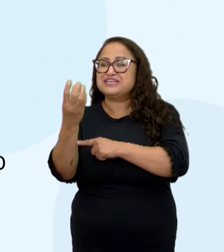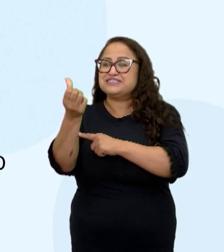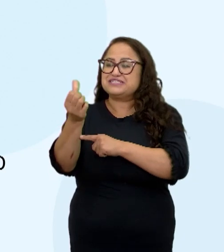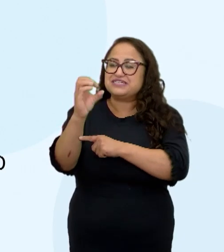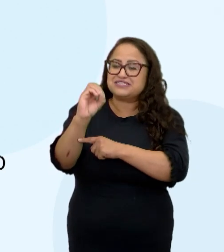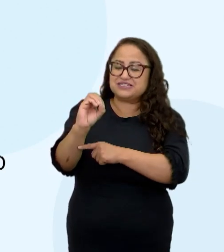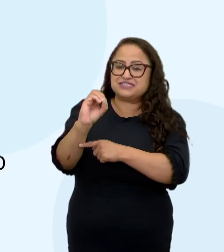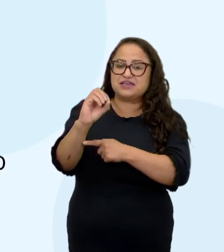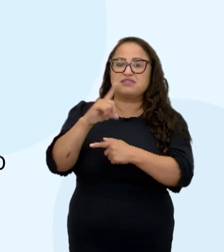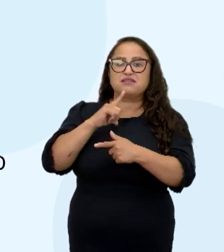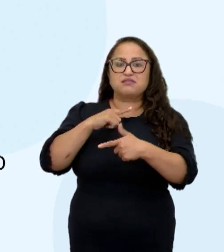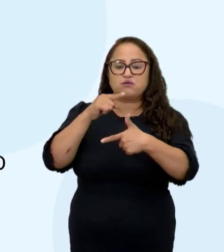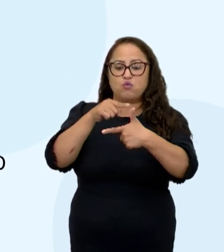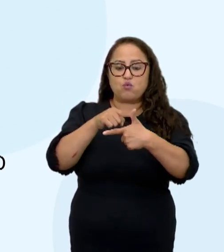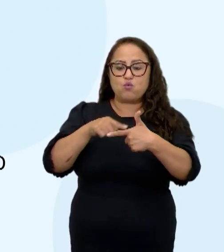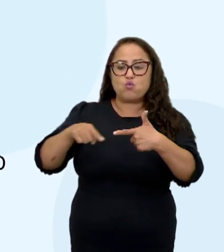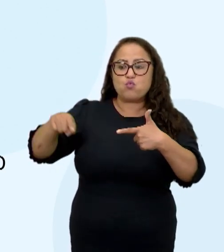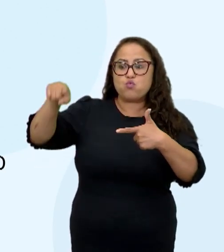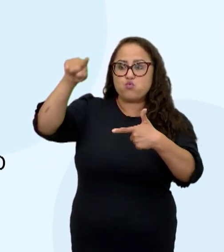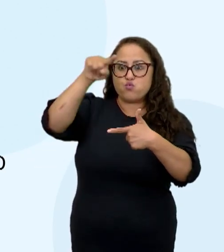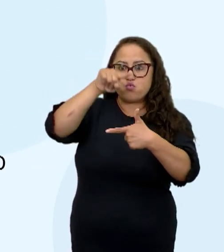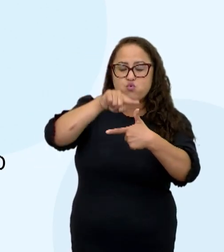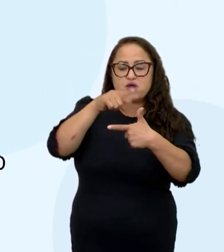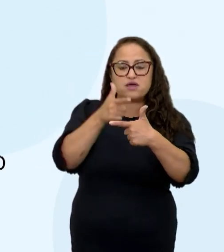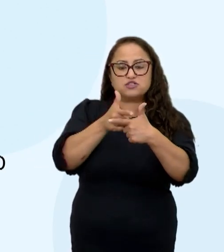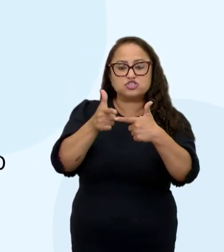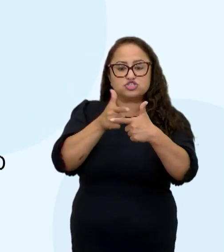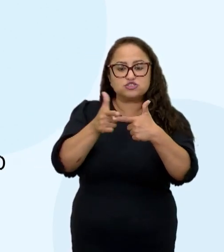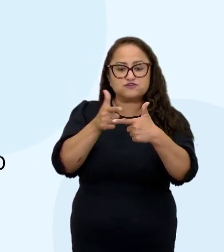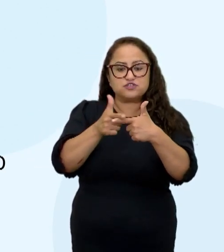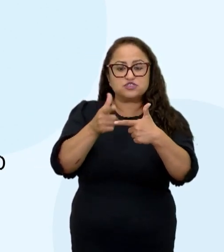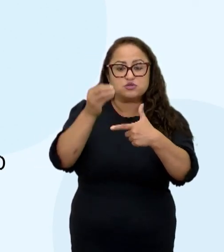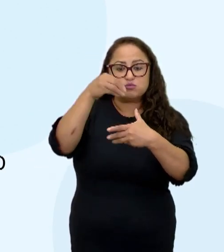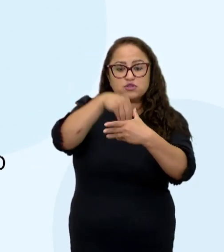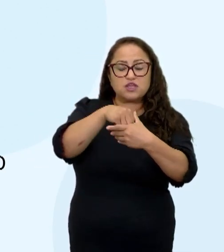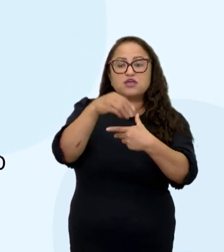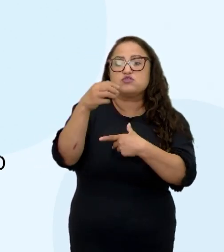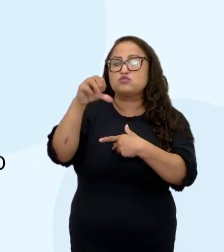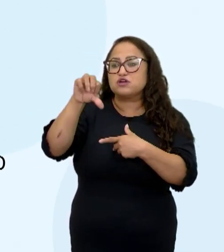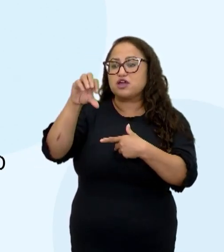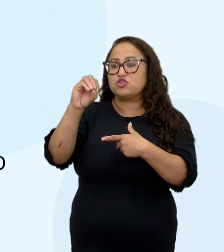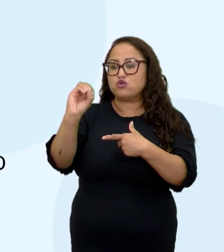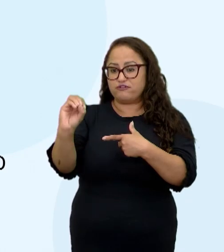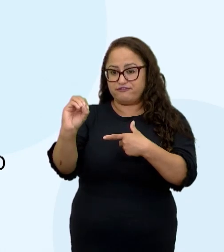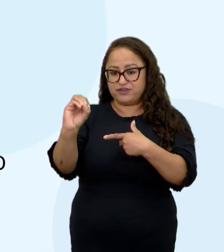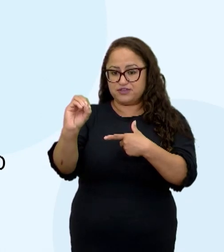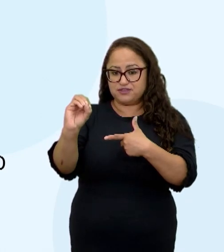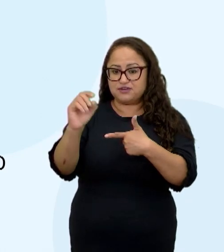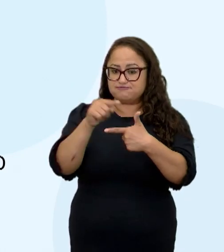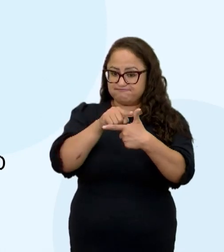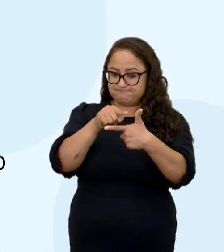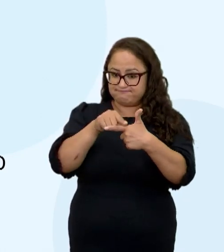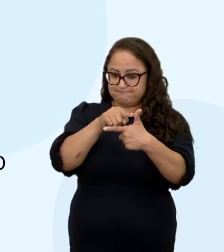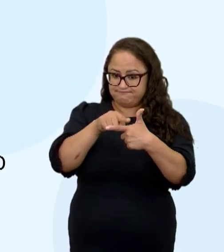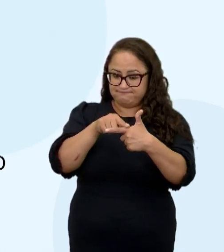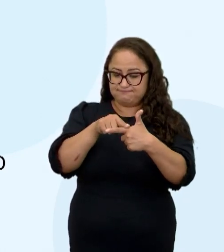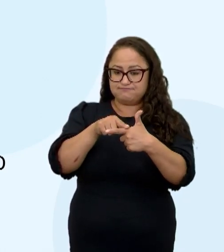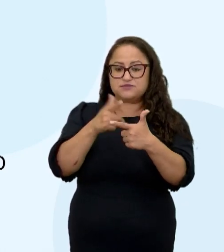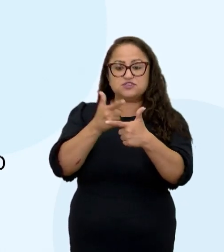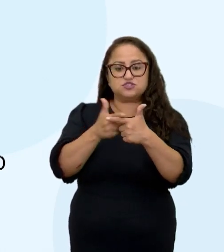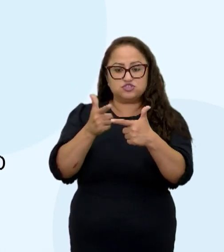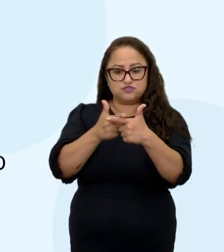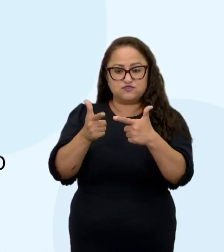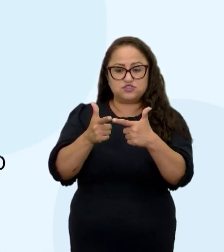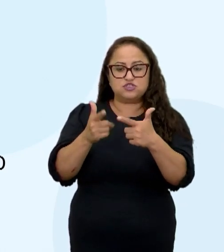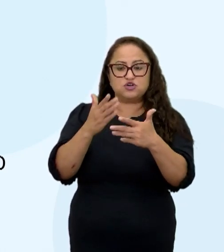graus, que é uma volta completa, dividido pelo ângulo interno aqui, ó, do meu quadrado, que é 90. Ó, vamos dividir.